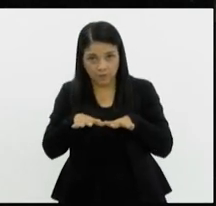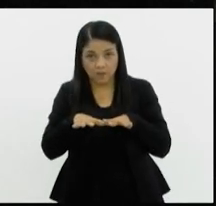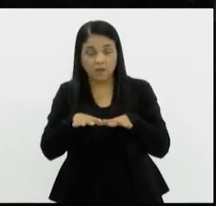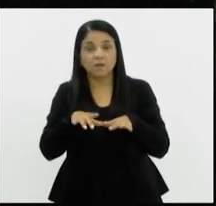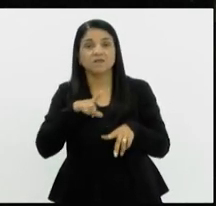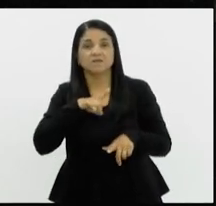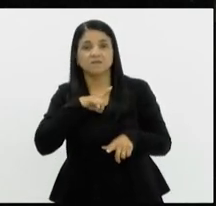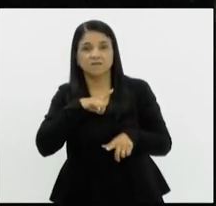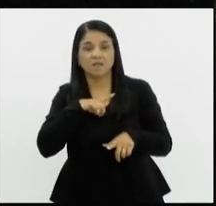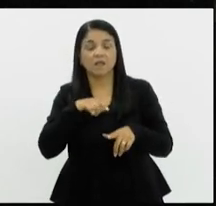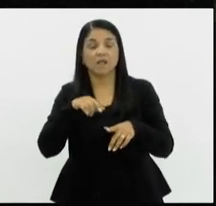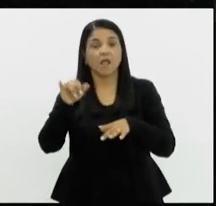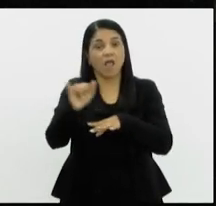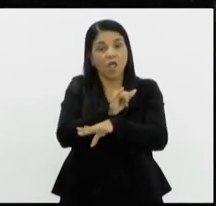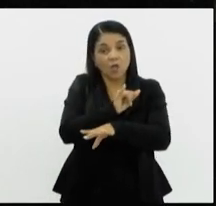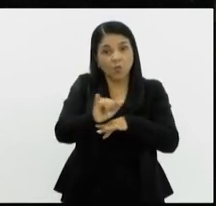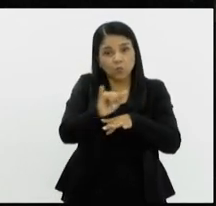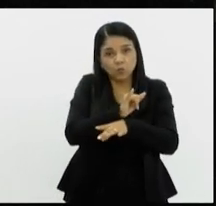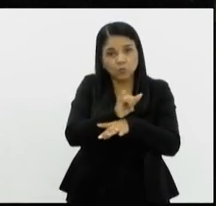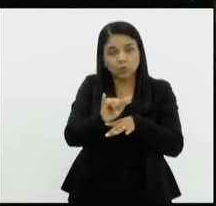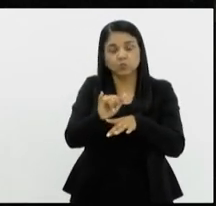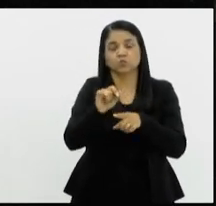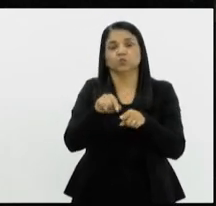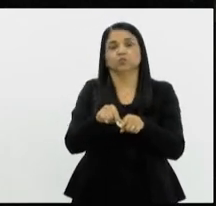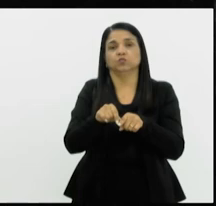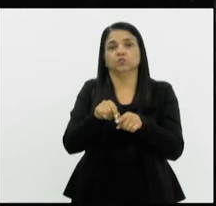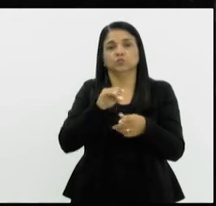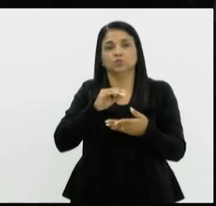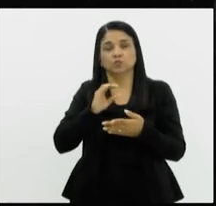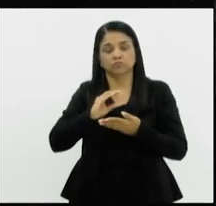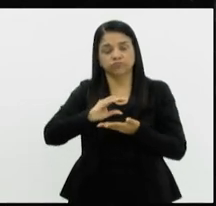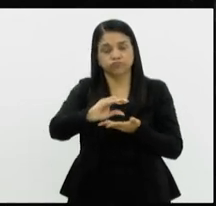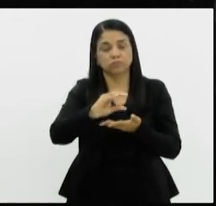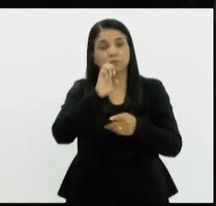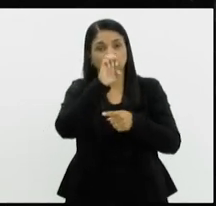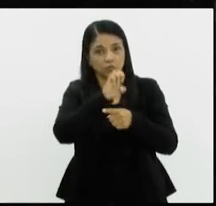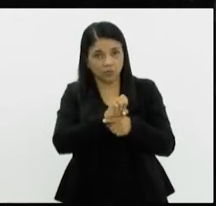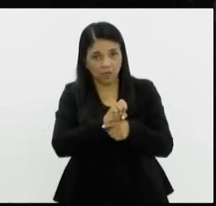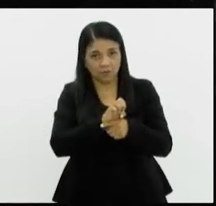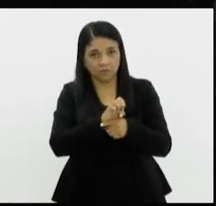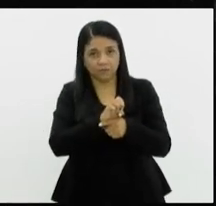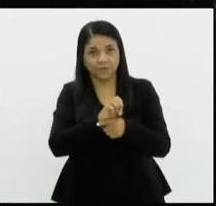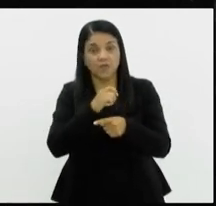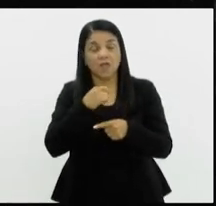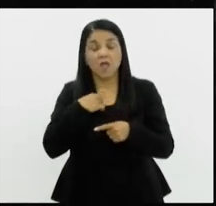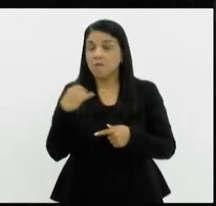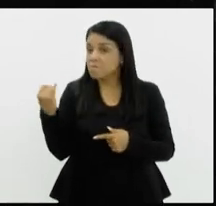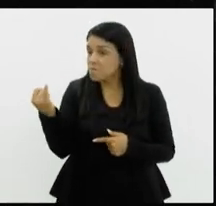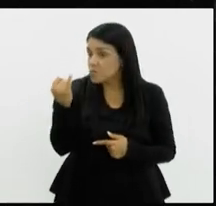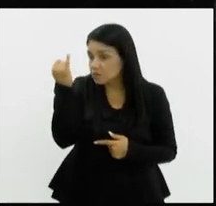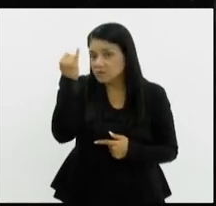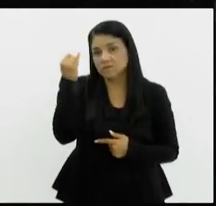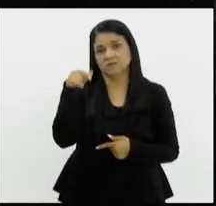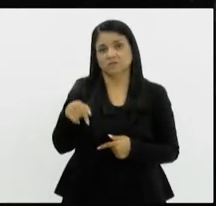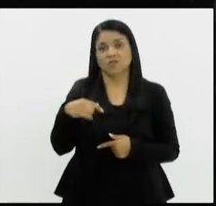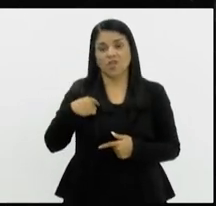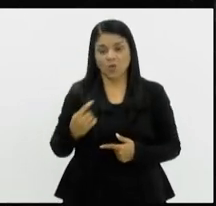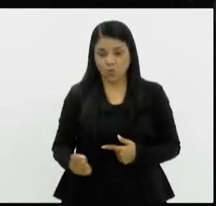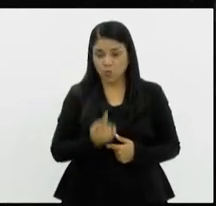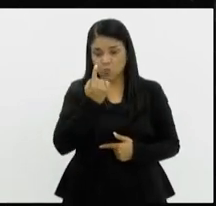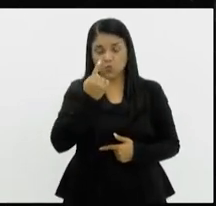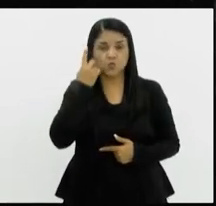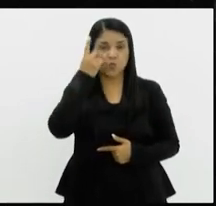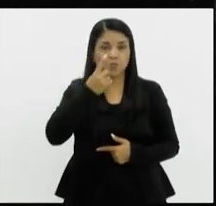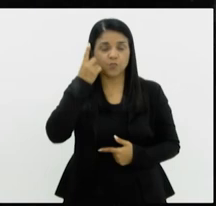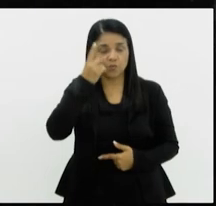aporte de recurso do Estado isso é importantíssimo porque eu eu sou acho que eu sou o único político até hoje